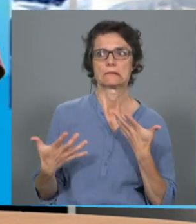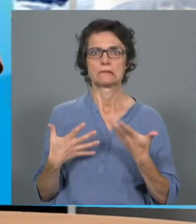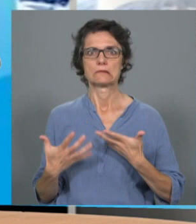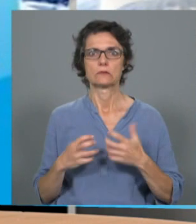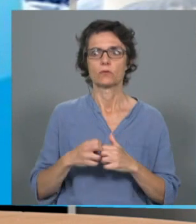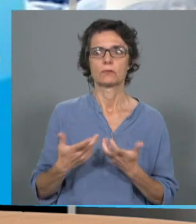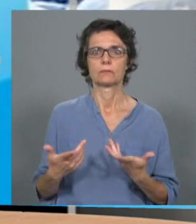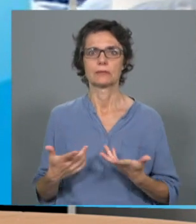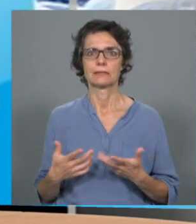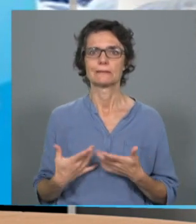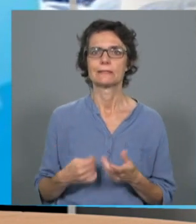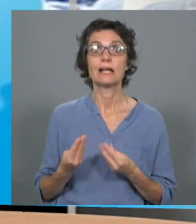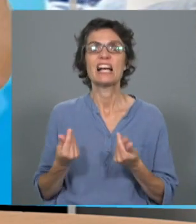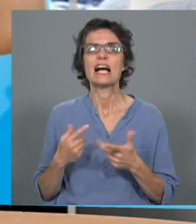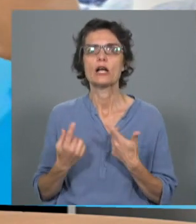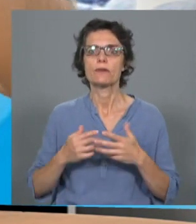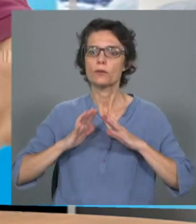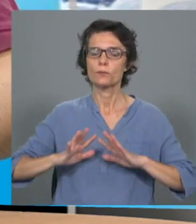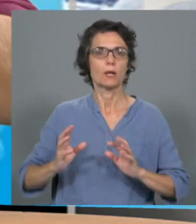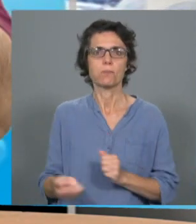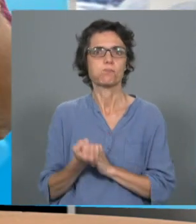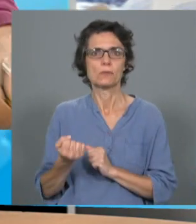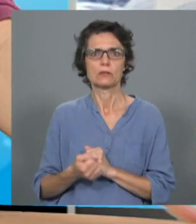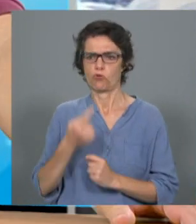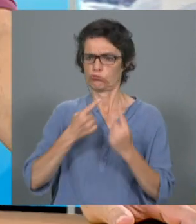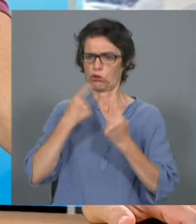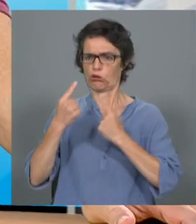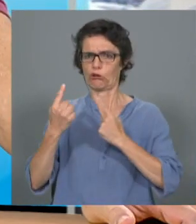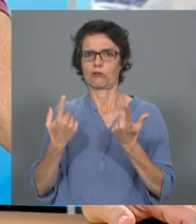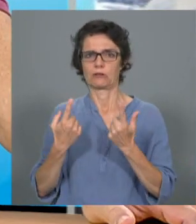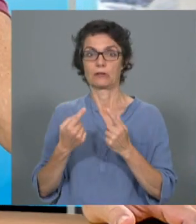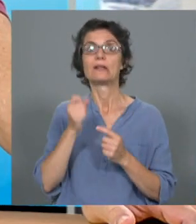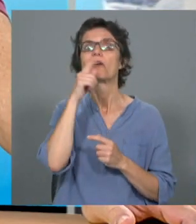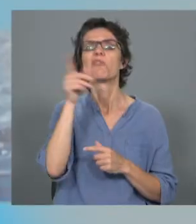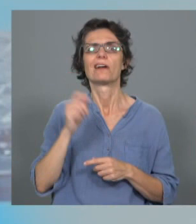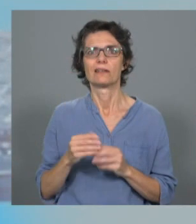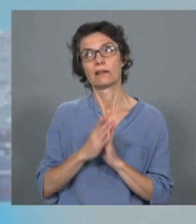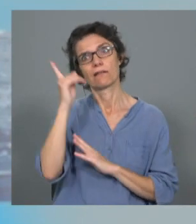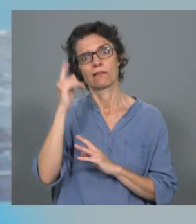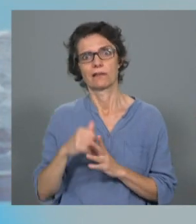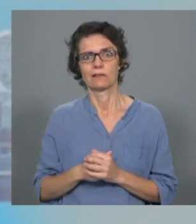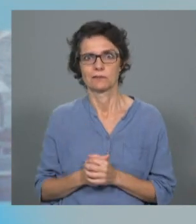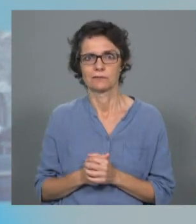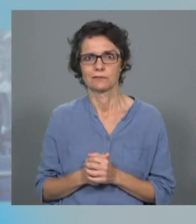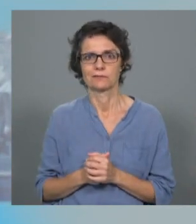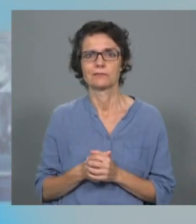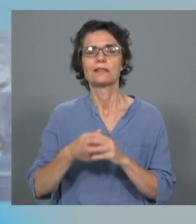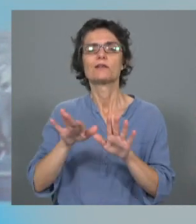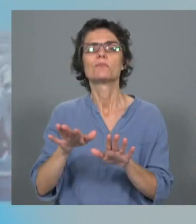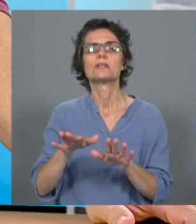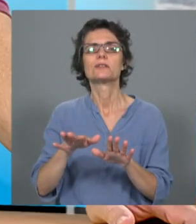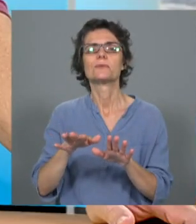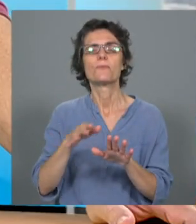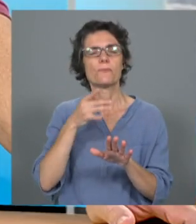realmente falta-nos a paciência, não é? E reclamamos. E até reclamamos com Deus. Não é? Mas a verdade é que nós